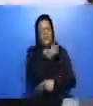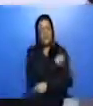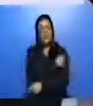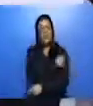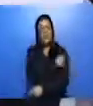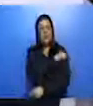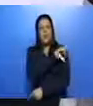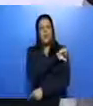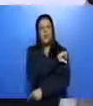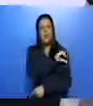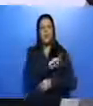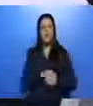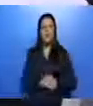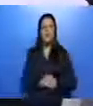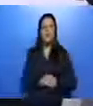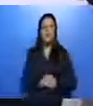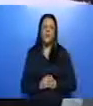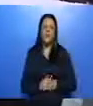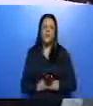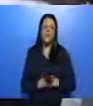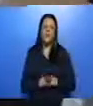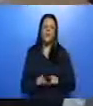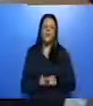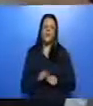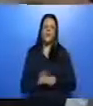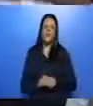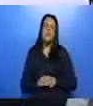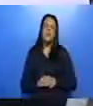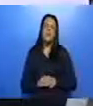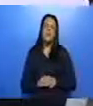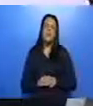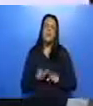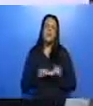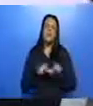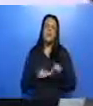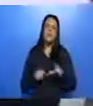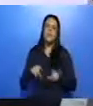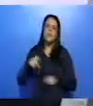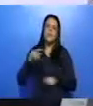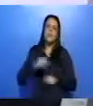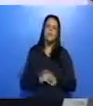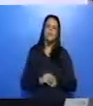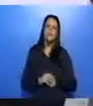eu colocava na lousa festa, PPCV, ficar.